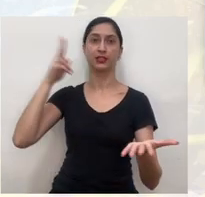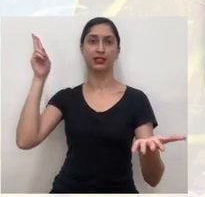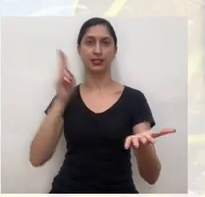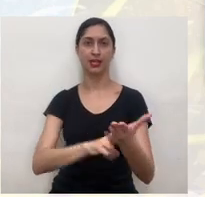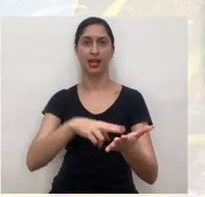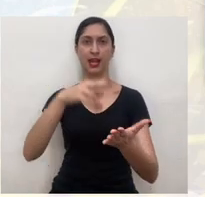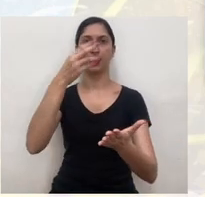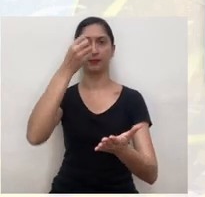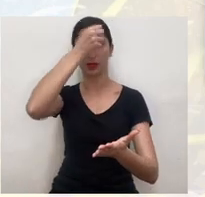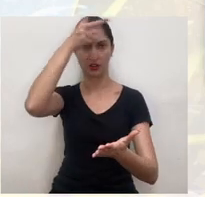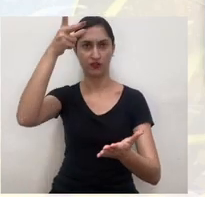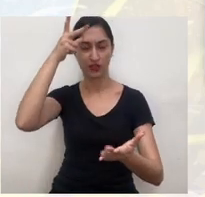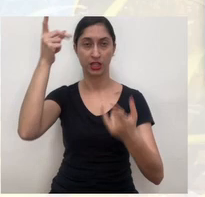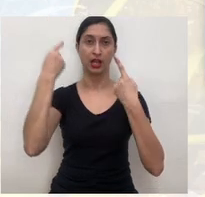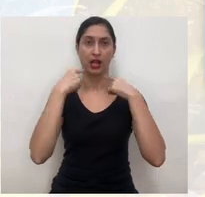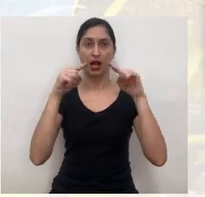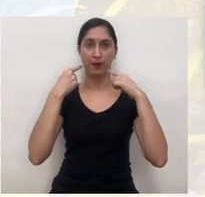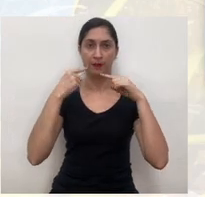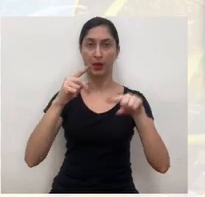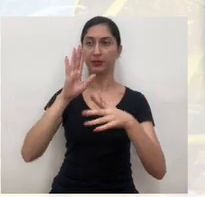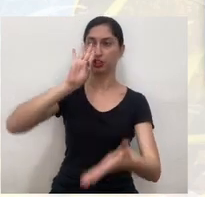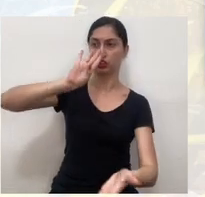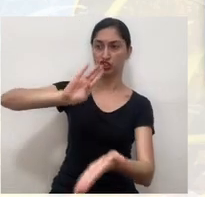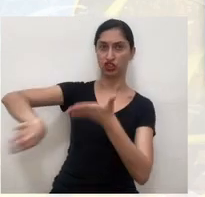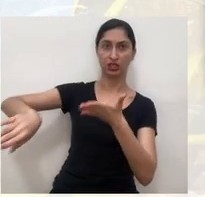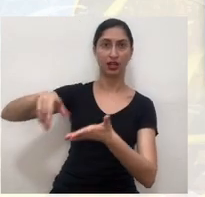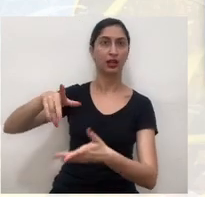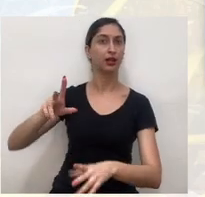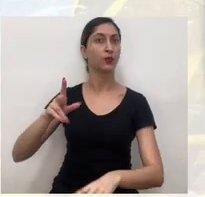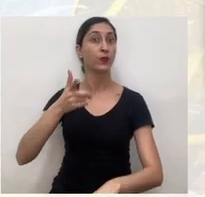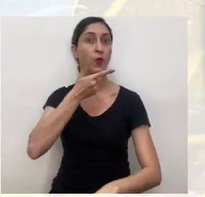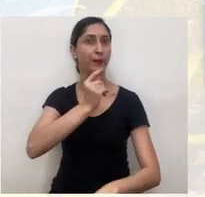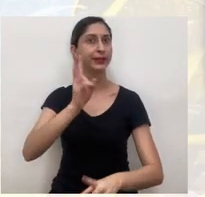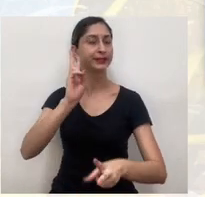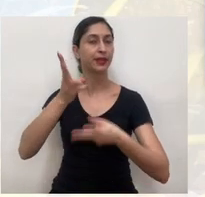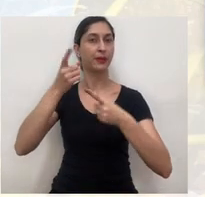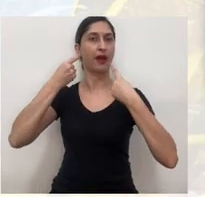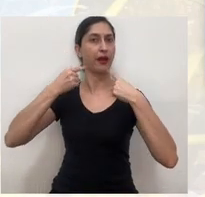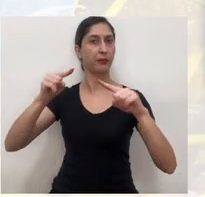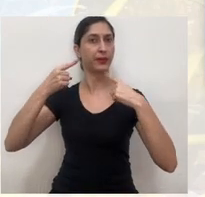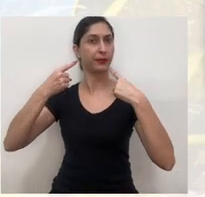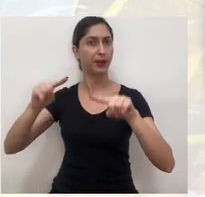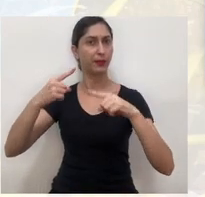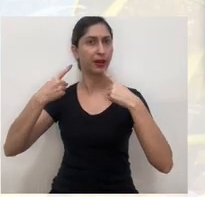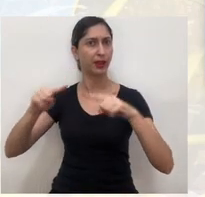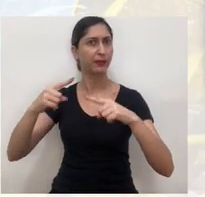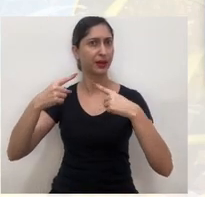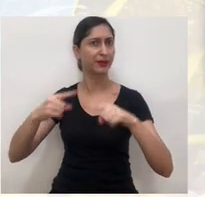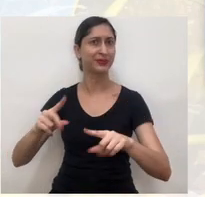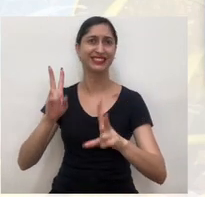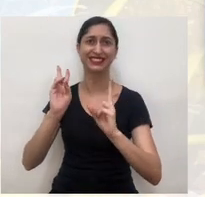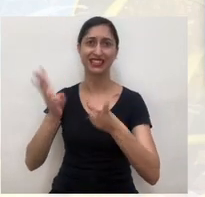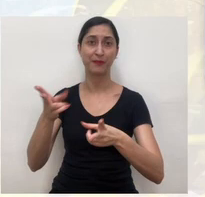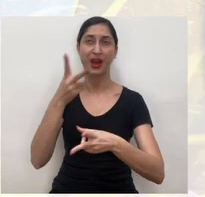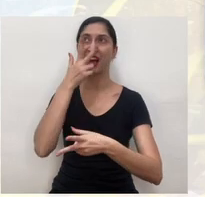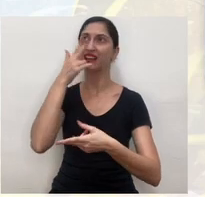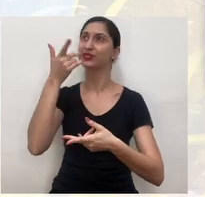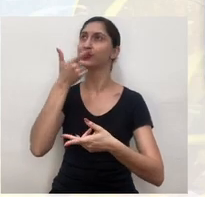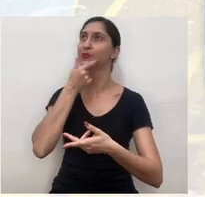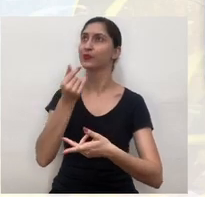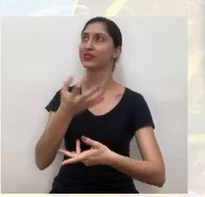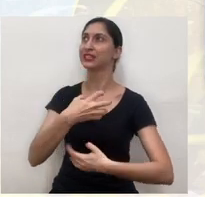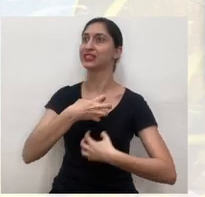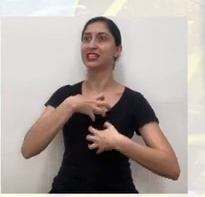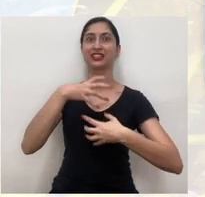lá, para reclamar, para não sei do que. Ele não esquecia esse negócio. Aquilo era como se fosse uma pedrinha dentro do sapato